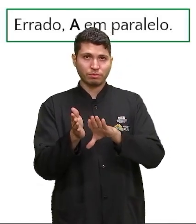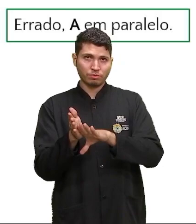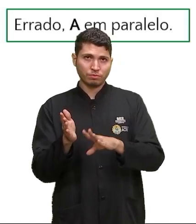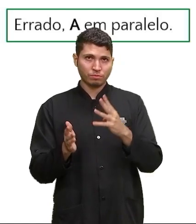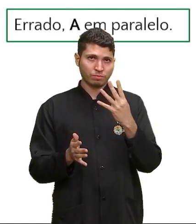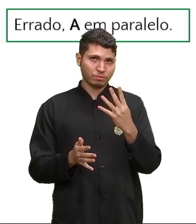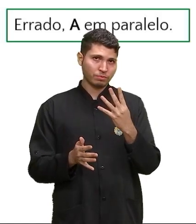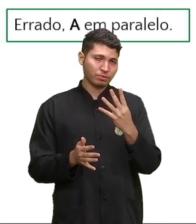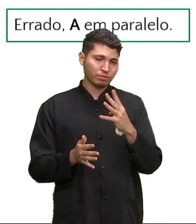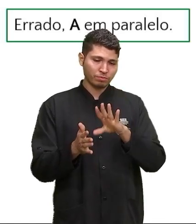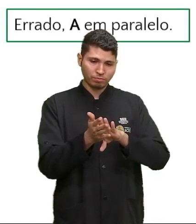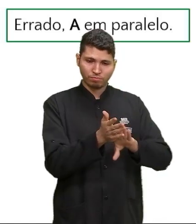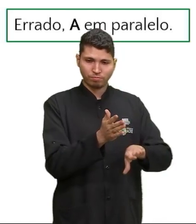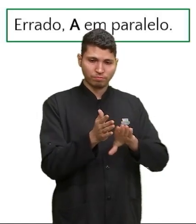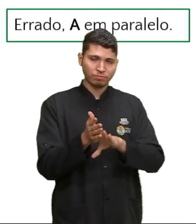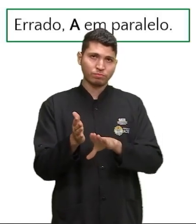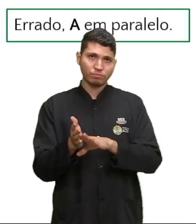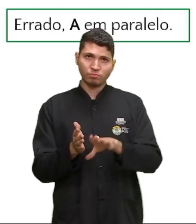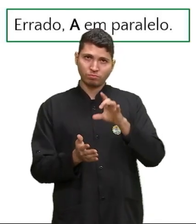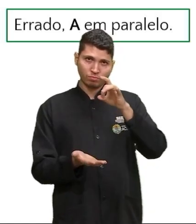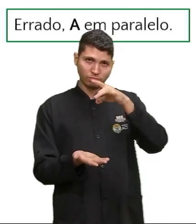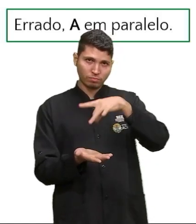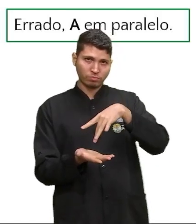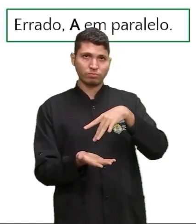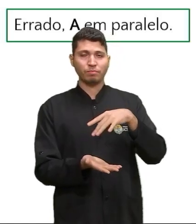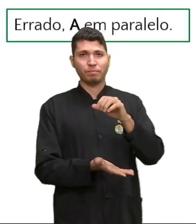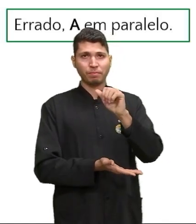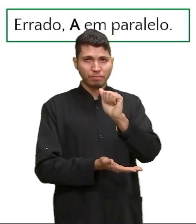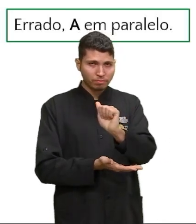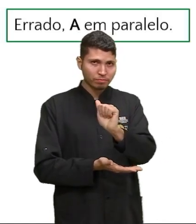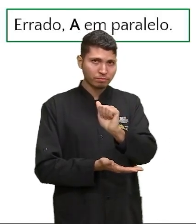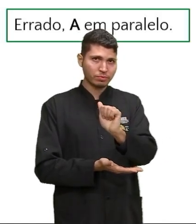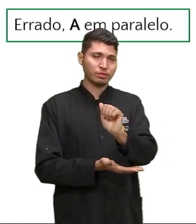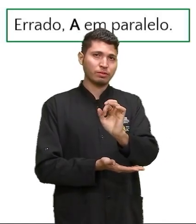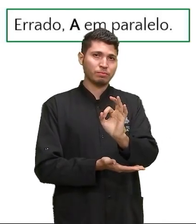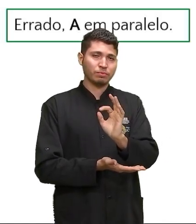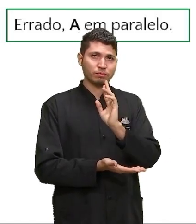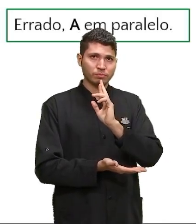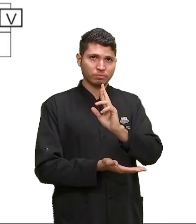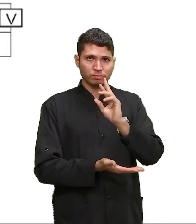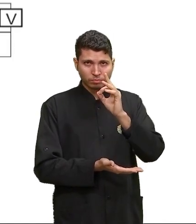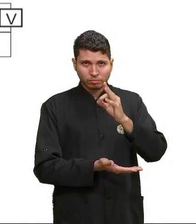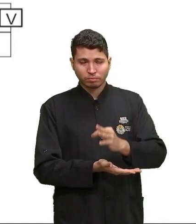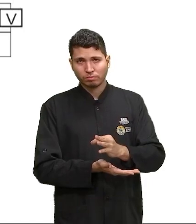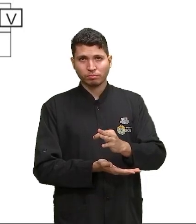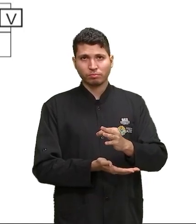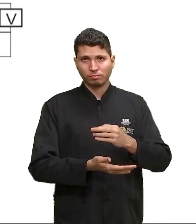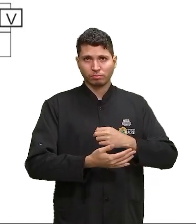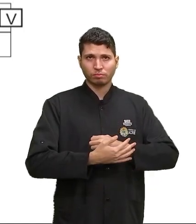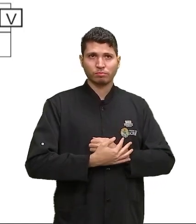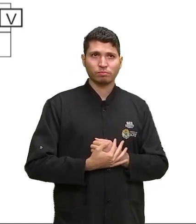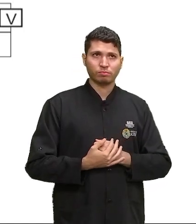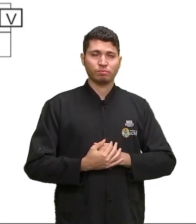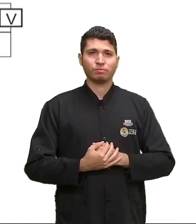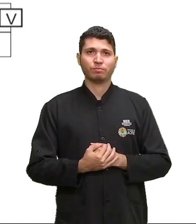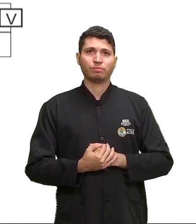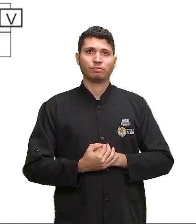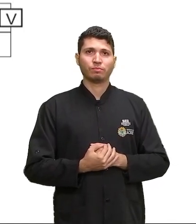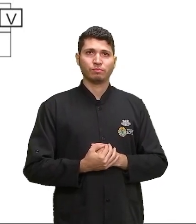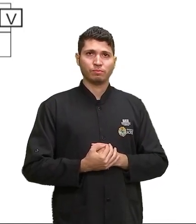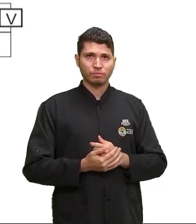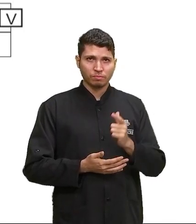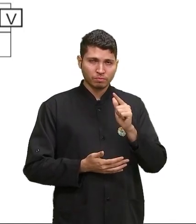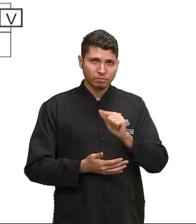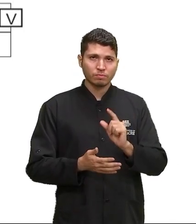muito fáceis, né? E só sobra a alternativa A como questão correta, como alternativa correta. Vamos lá, pessoal. Mais